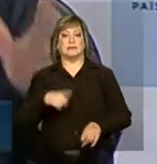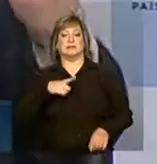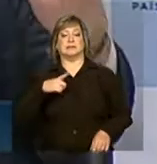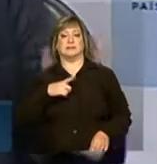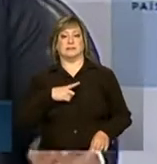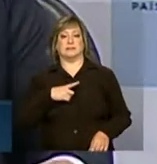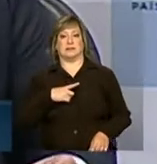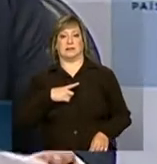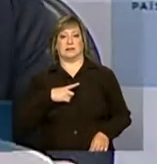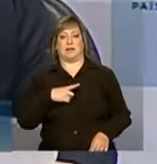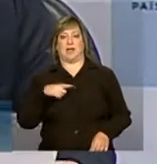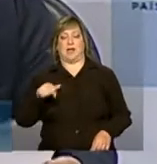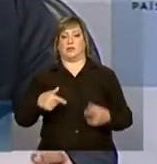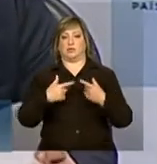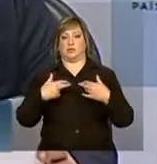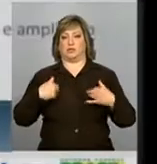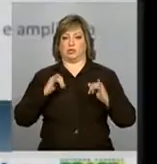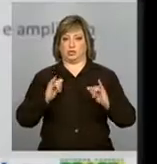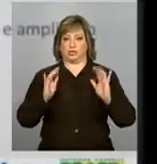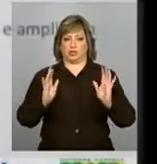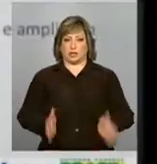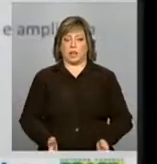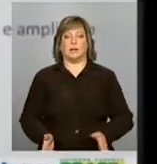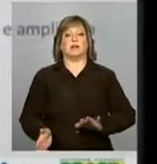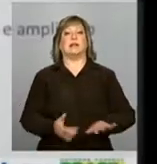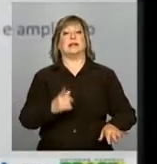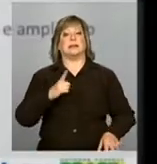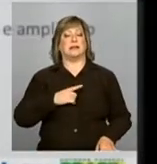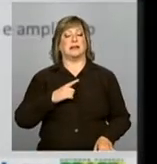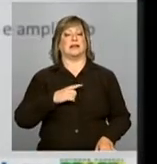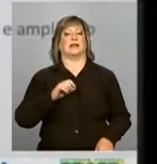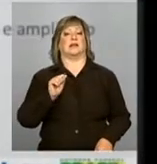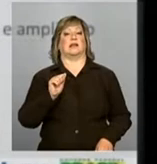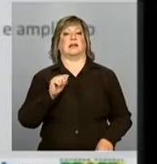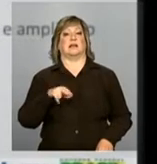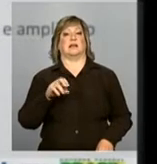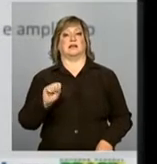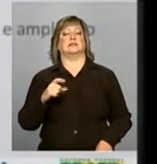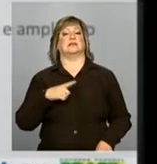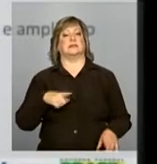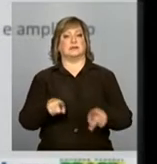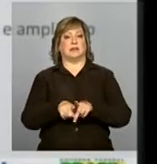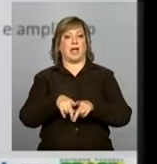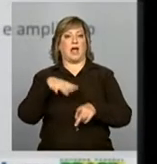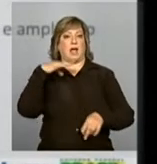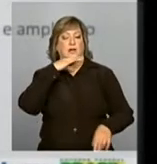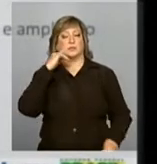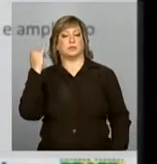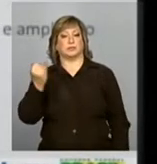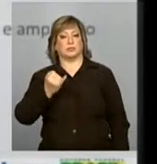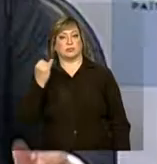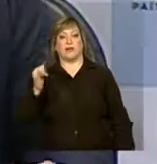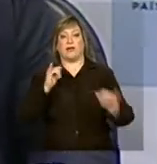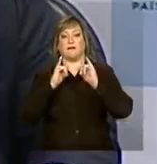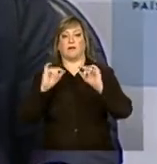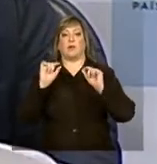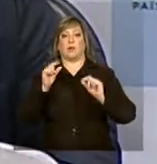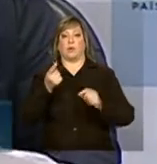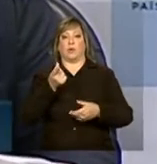dessas procedimentos que nós já colocamos, a agência também acha importante destacar o